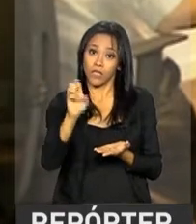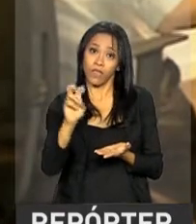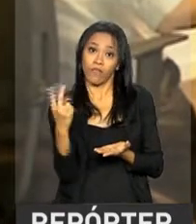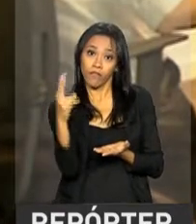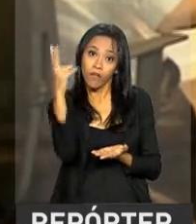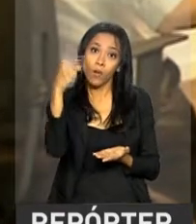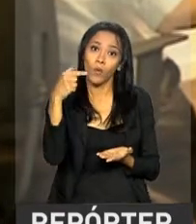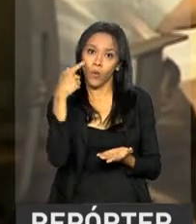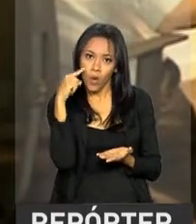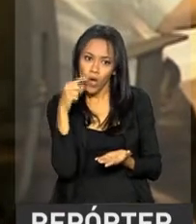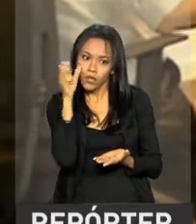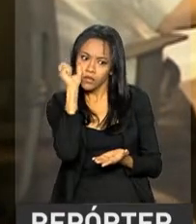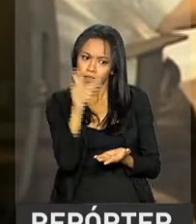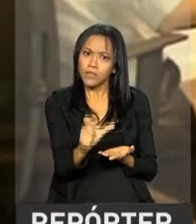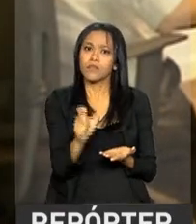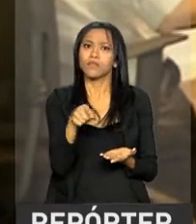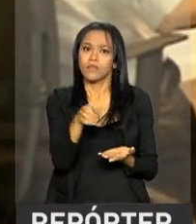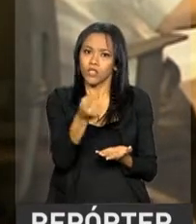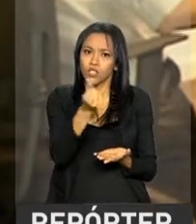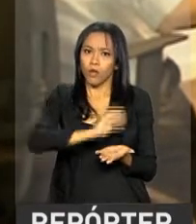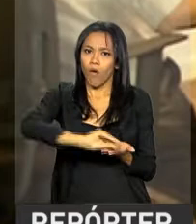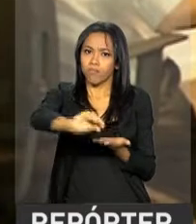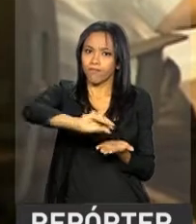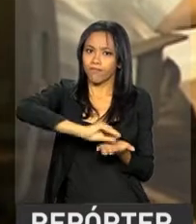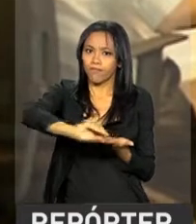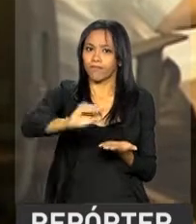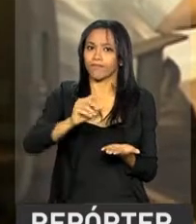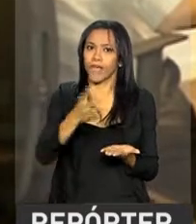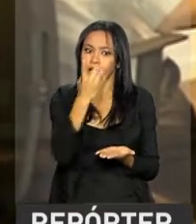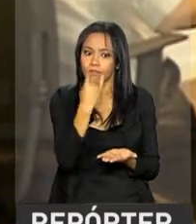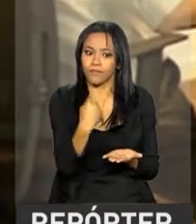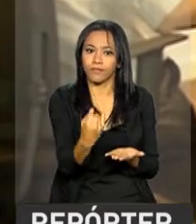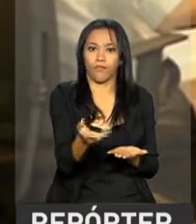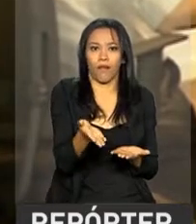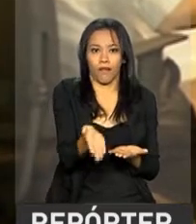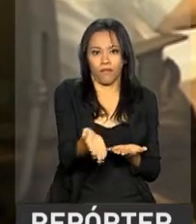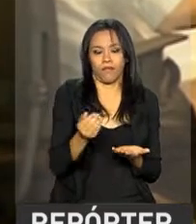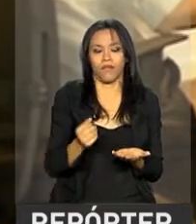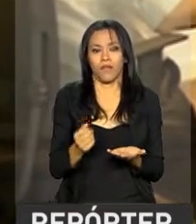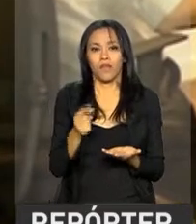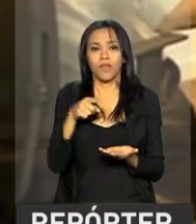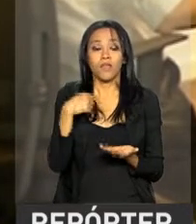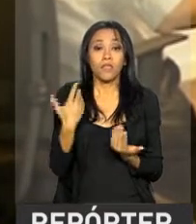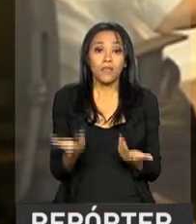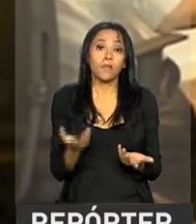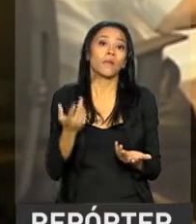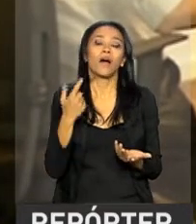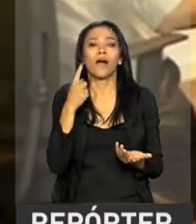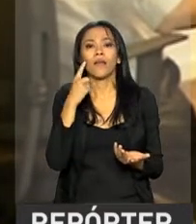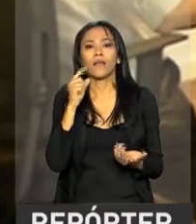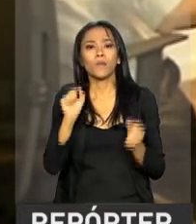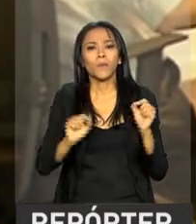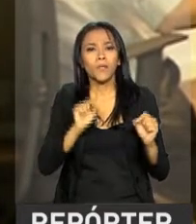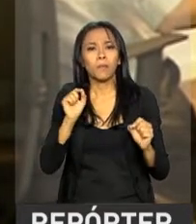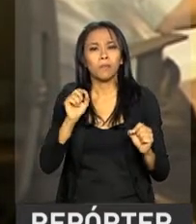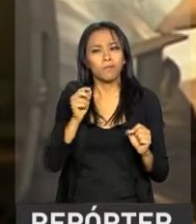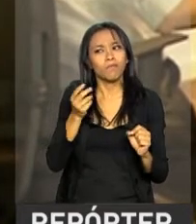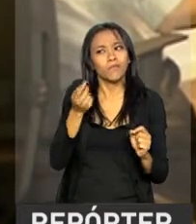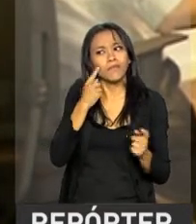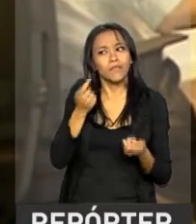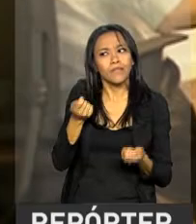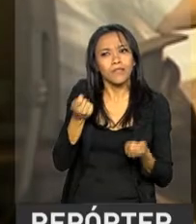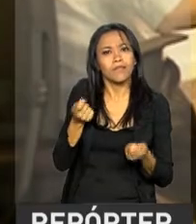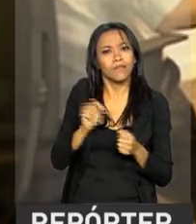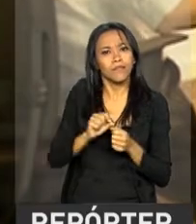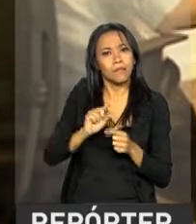começa a se tornar é pouco atrativo e aí você e você buscar ativos mais arriscados mas com a possibilidade